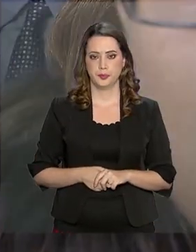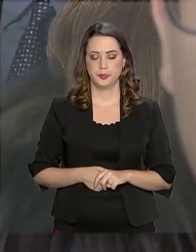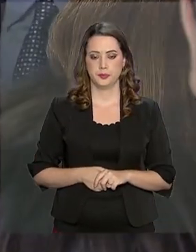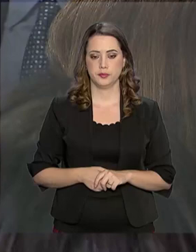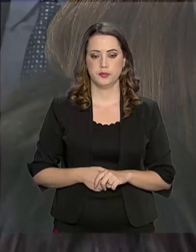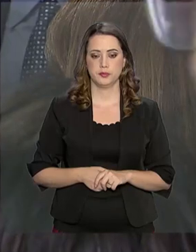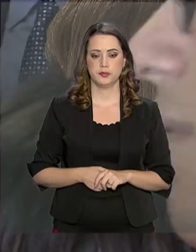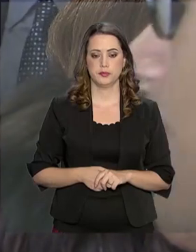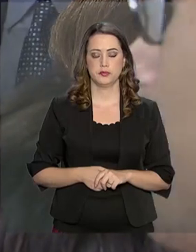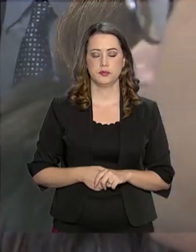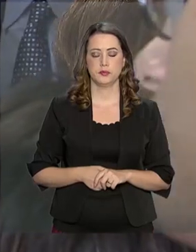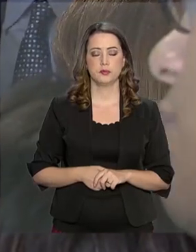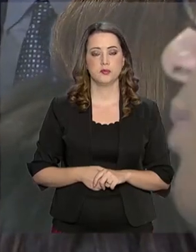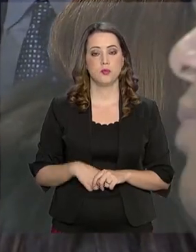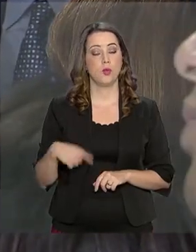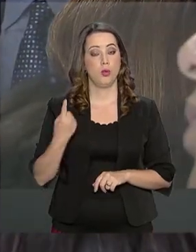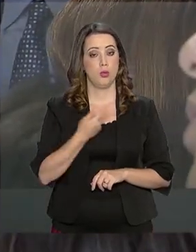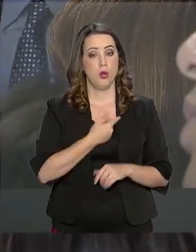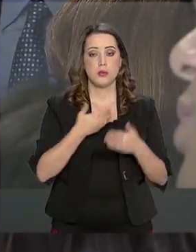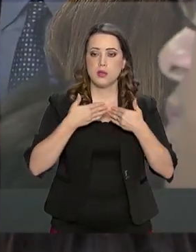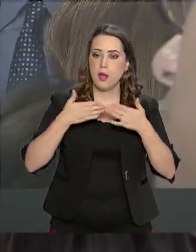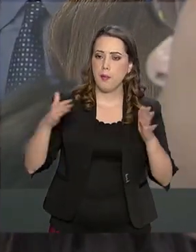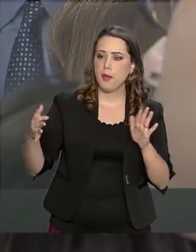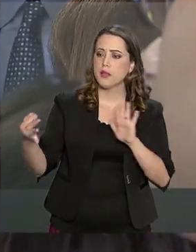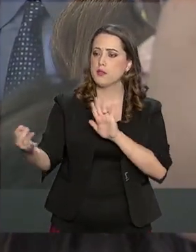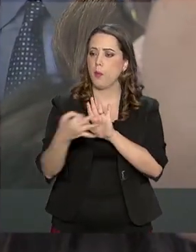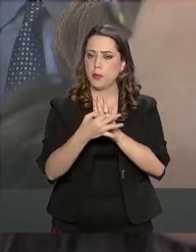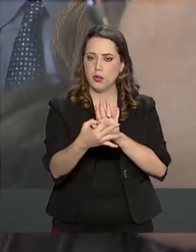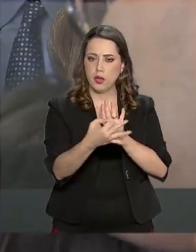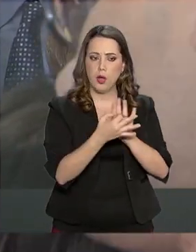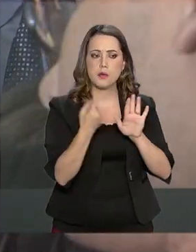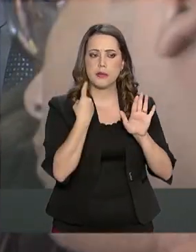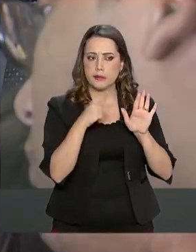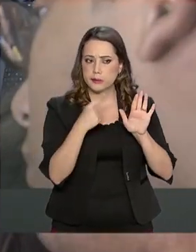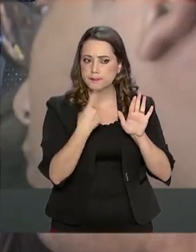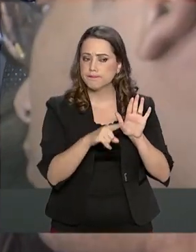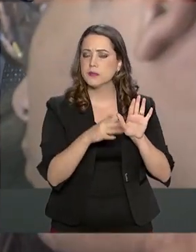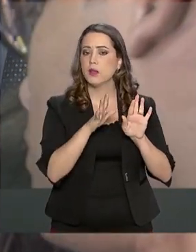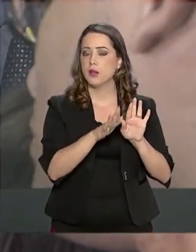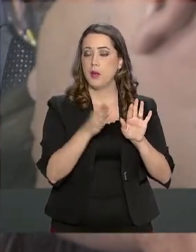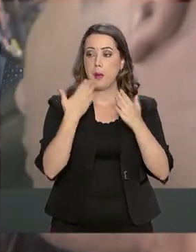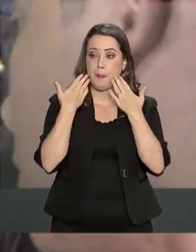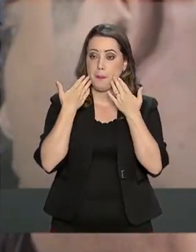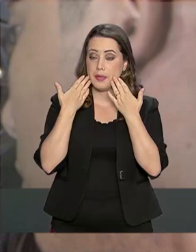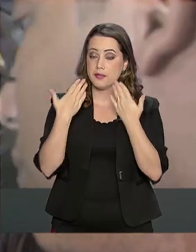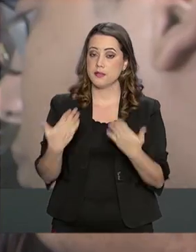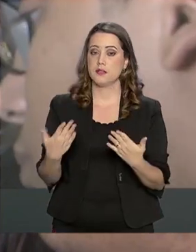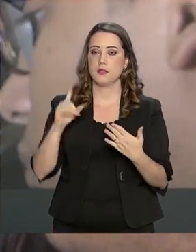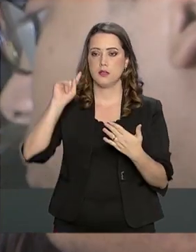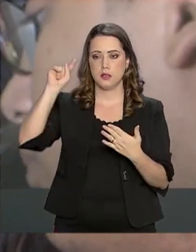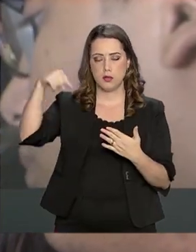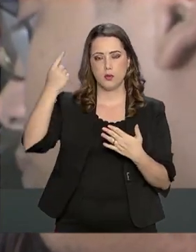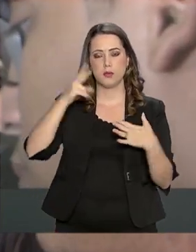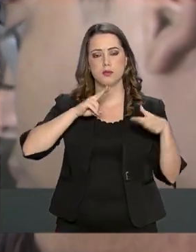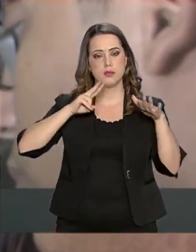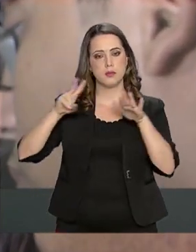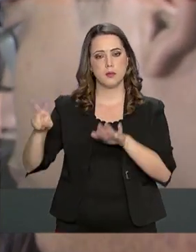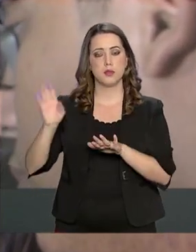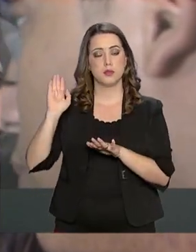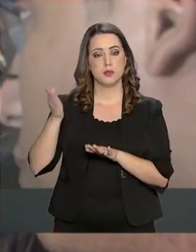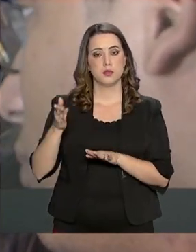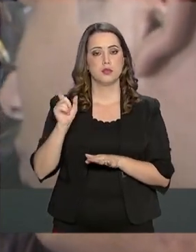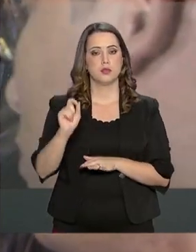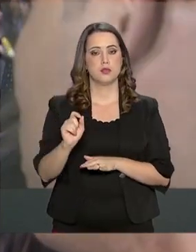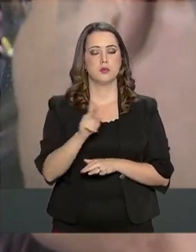nós estamos abertos a sugestões e críticas deve ser apresentado à da próxima semana já que